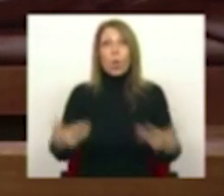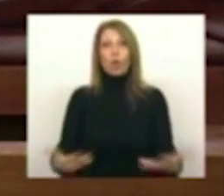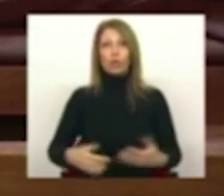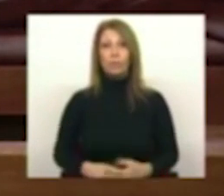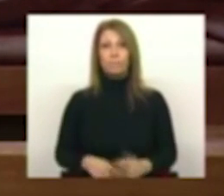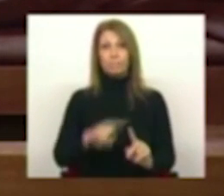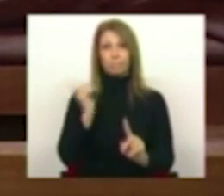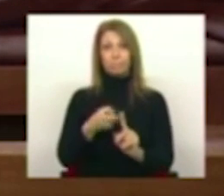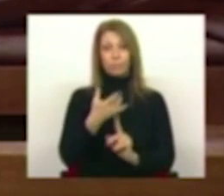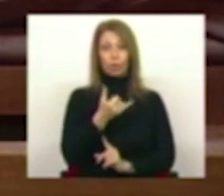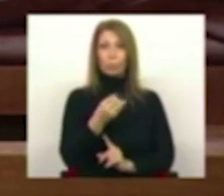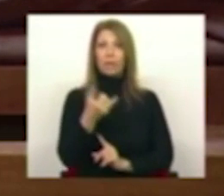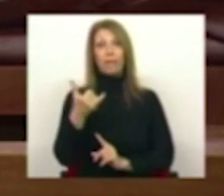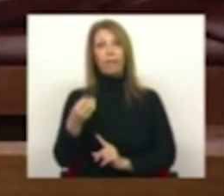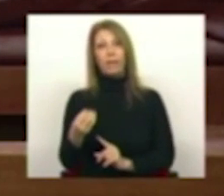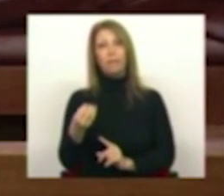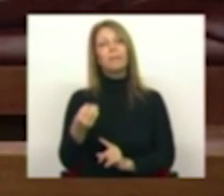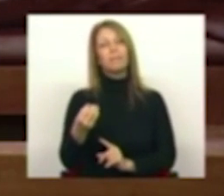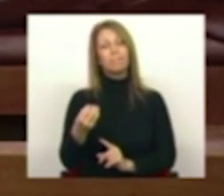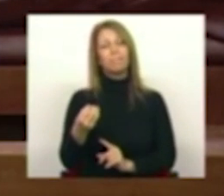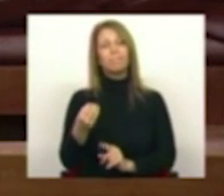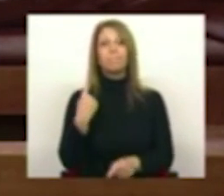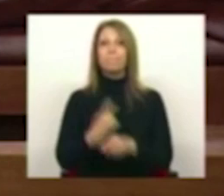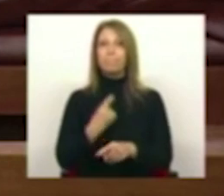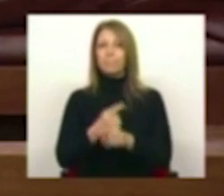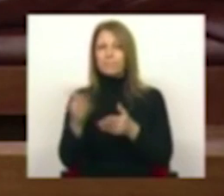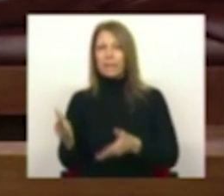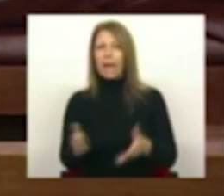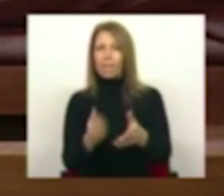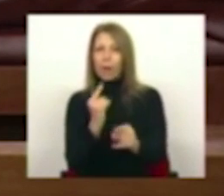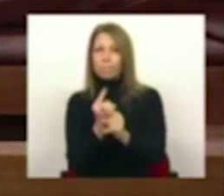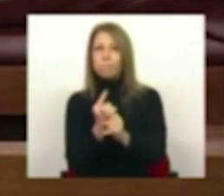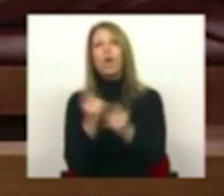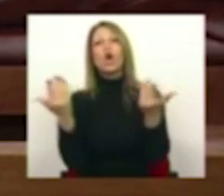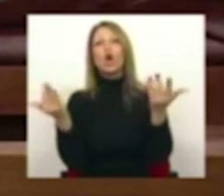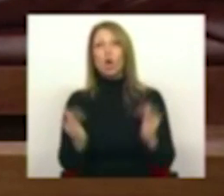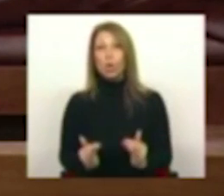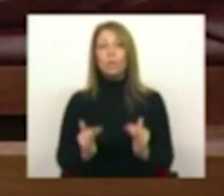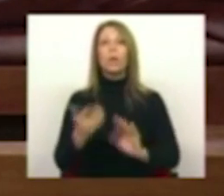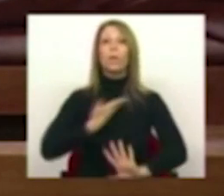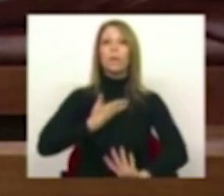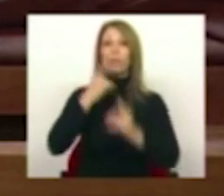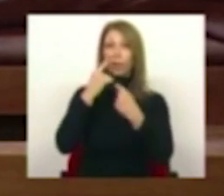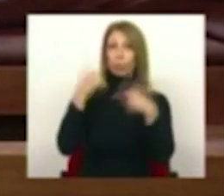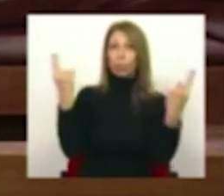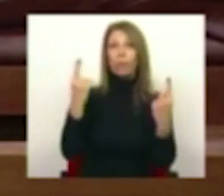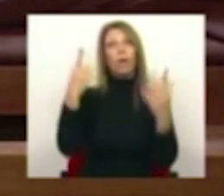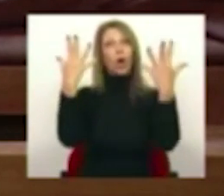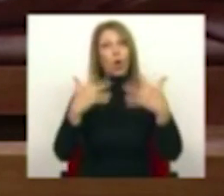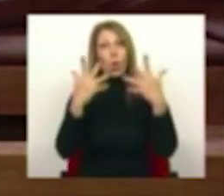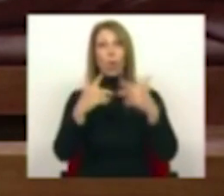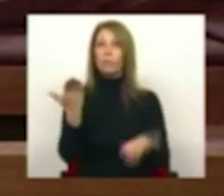em 2020. Mantermos uma trajetória da redução da dívida pública, termos as contas